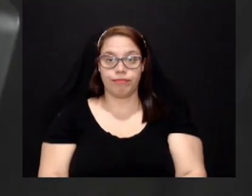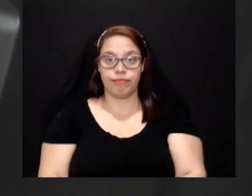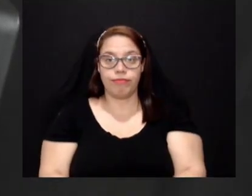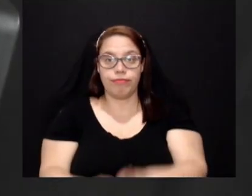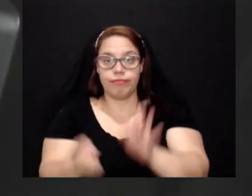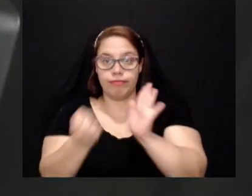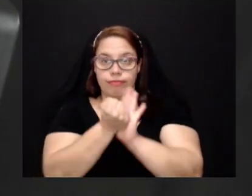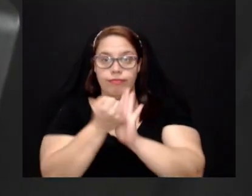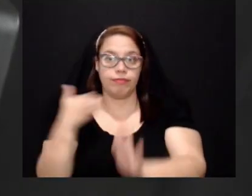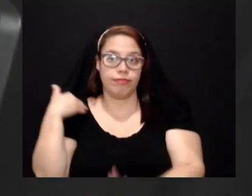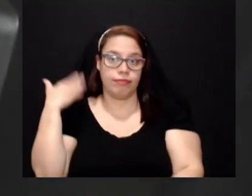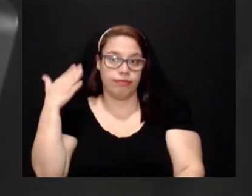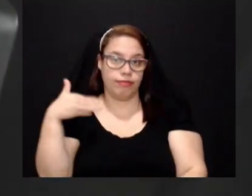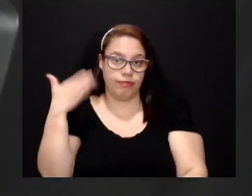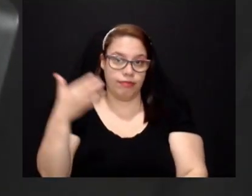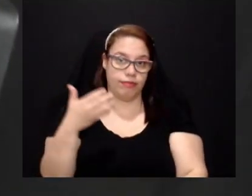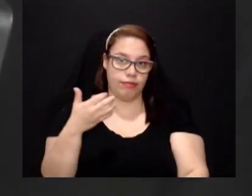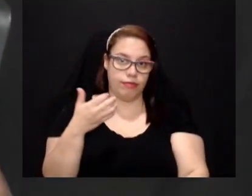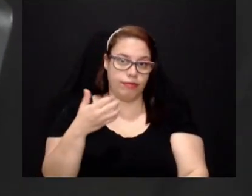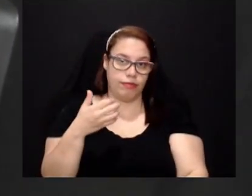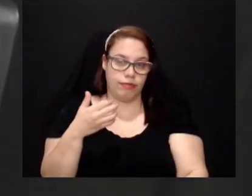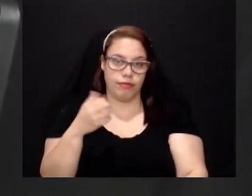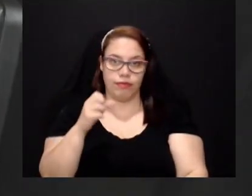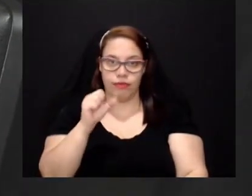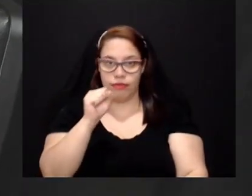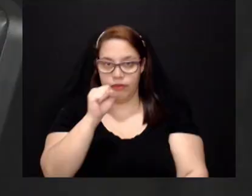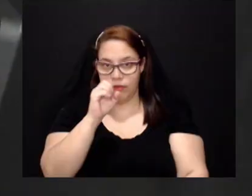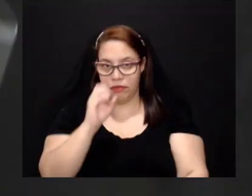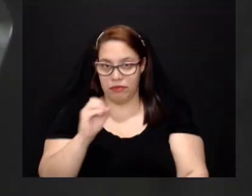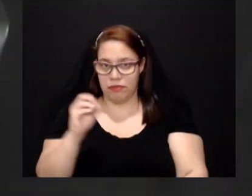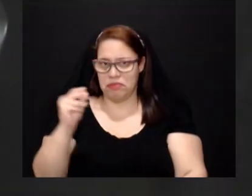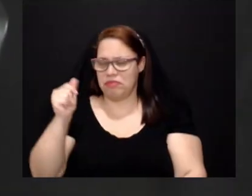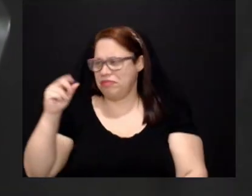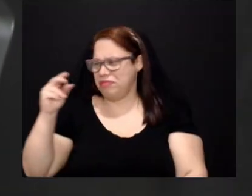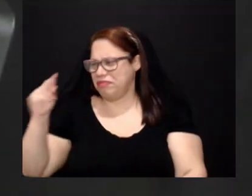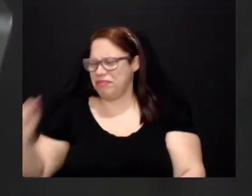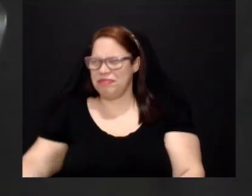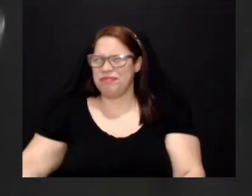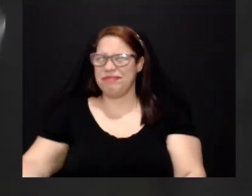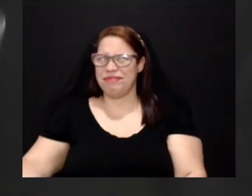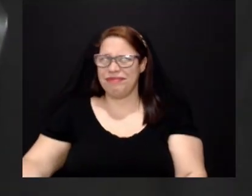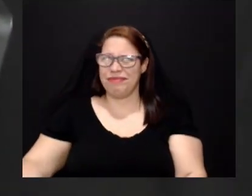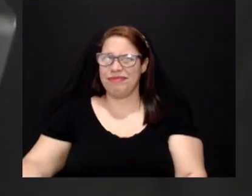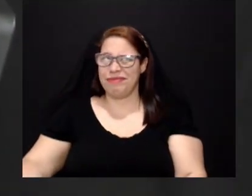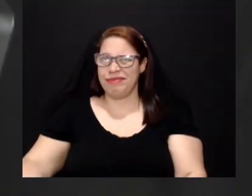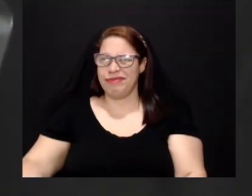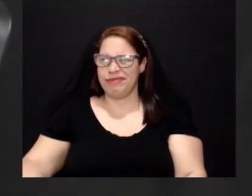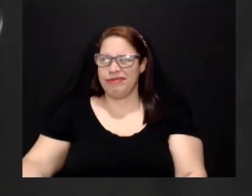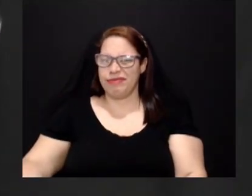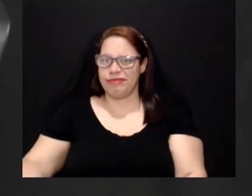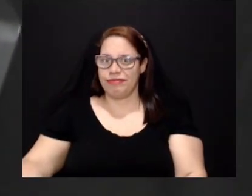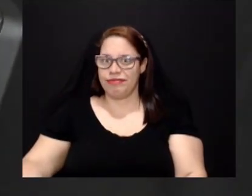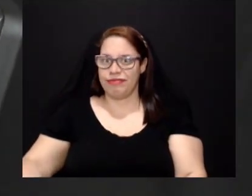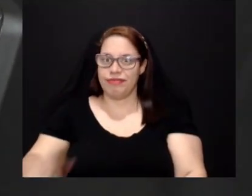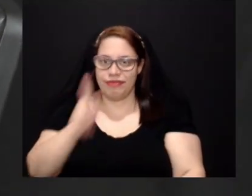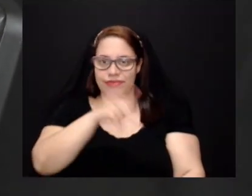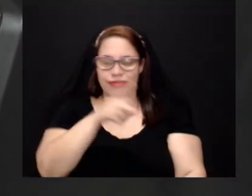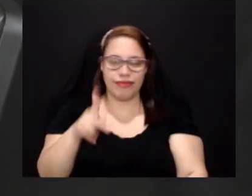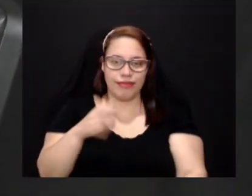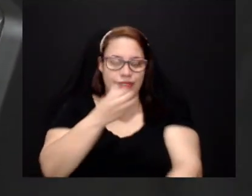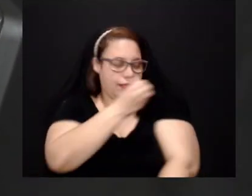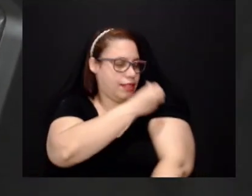nos anos 80 e alguma coisa que ela foi minha professora, quando eu estava no 6º ano, na 6ª